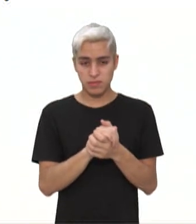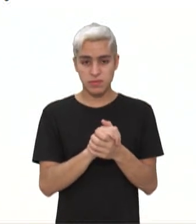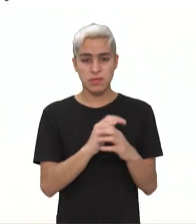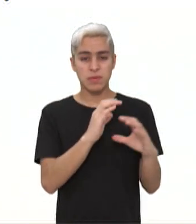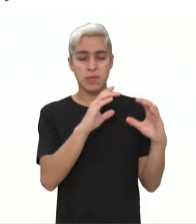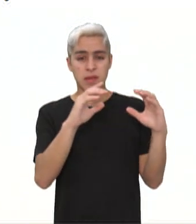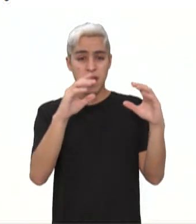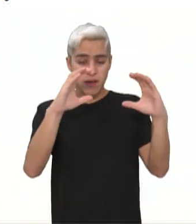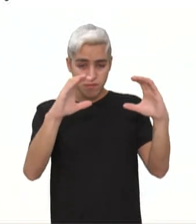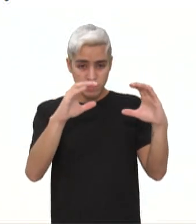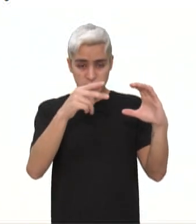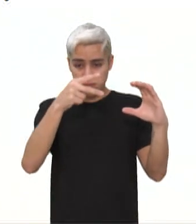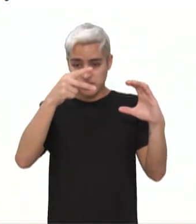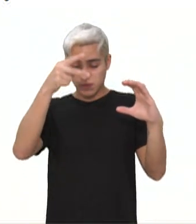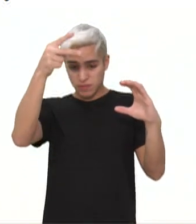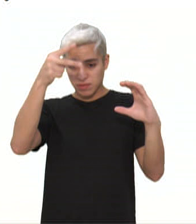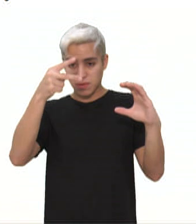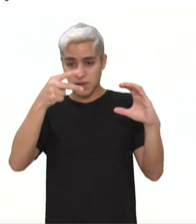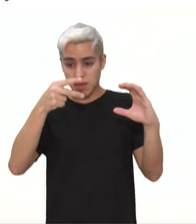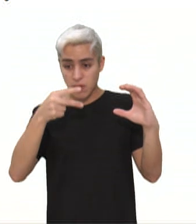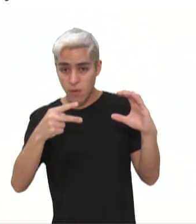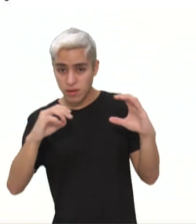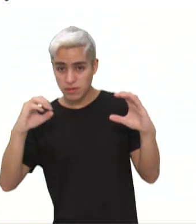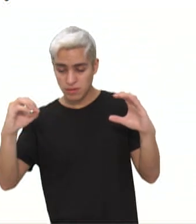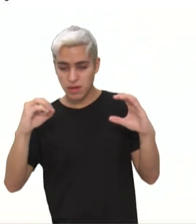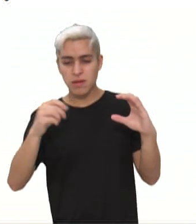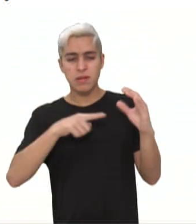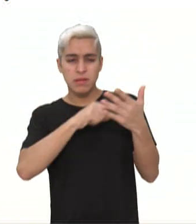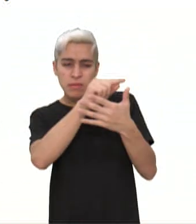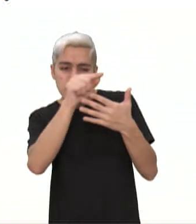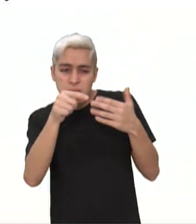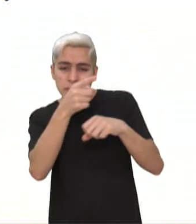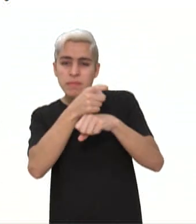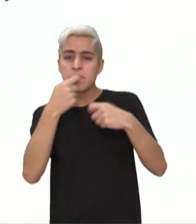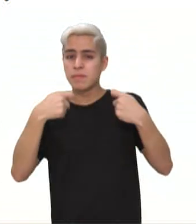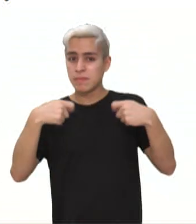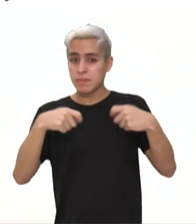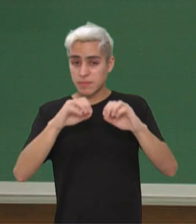eu identifico várias situações, vários itens importantes.